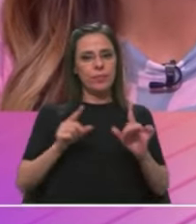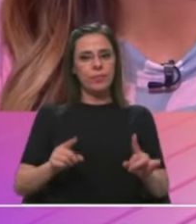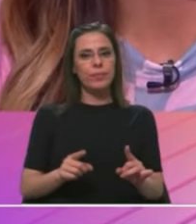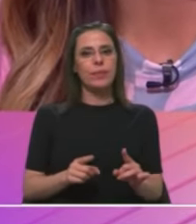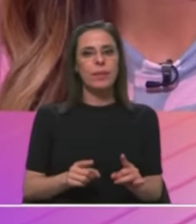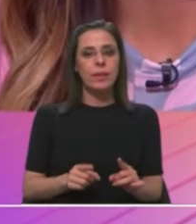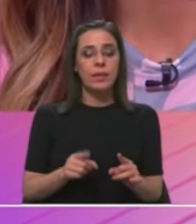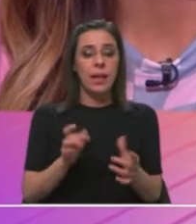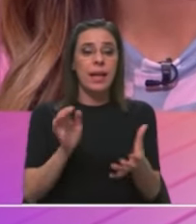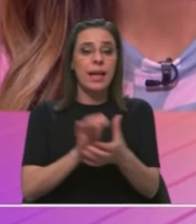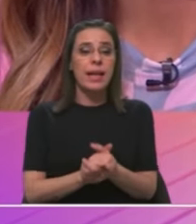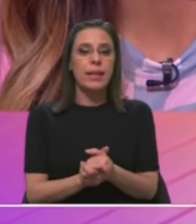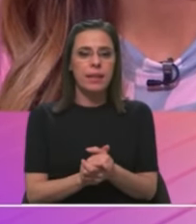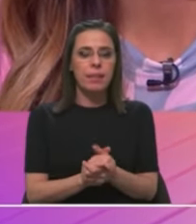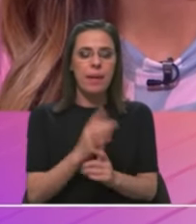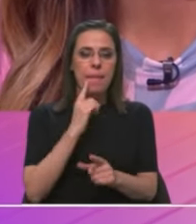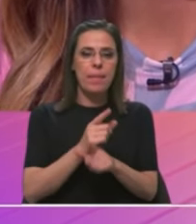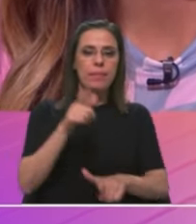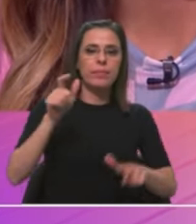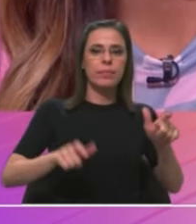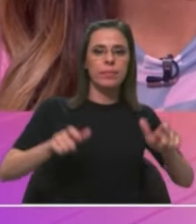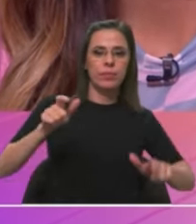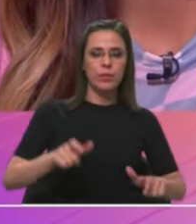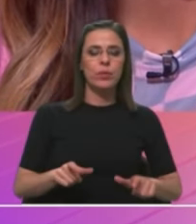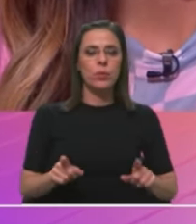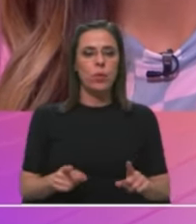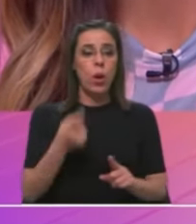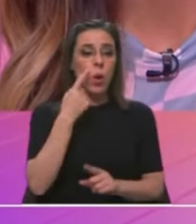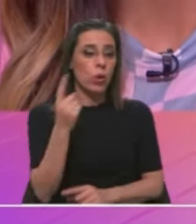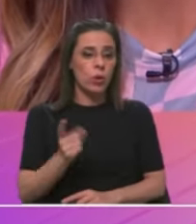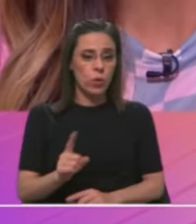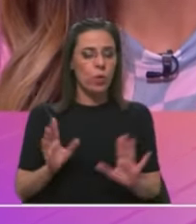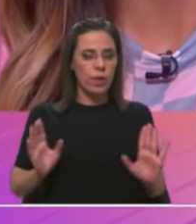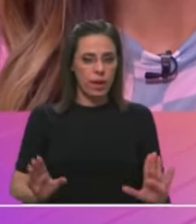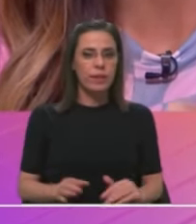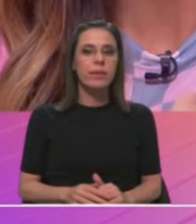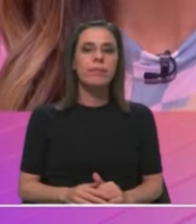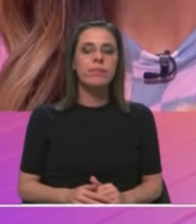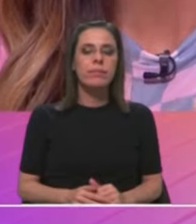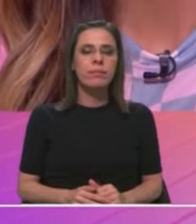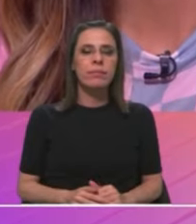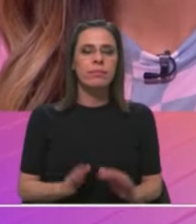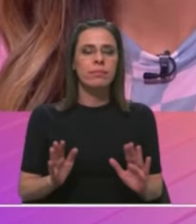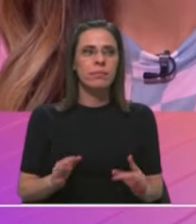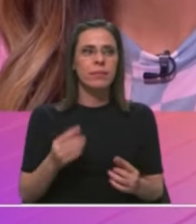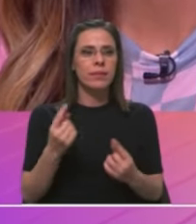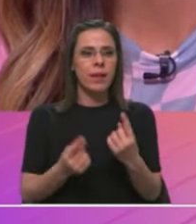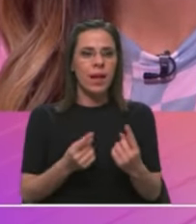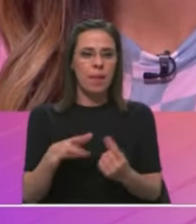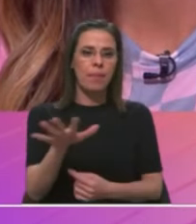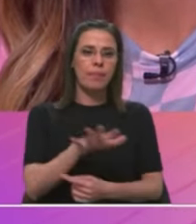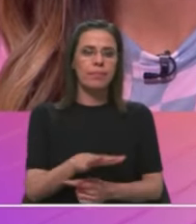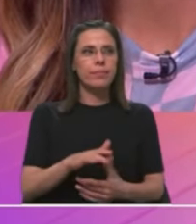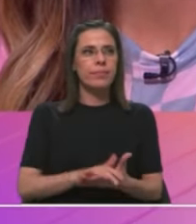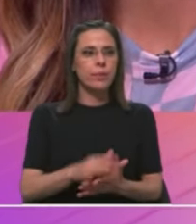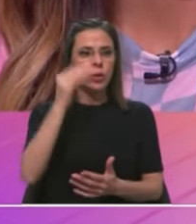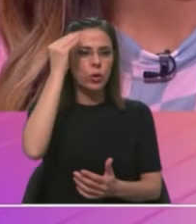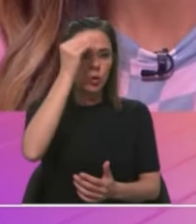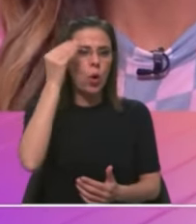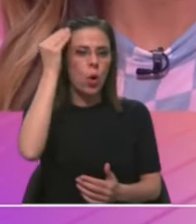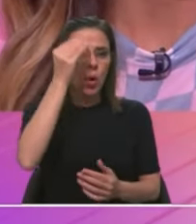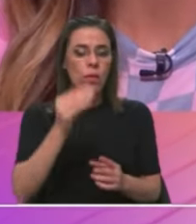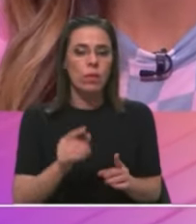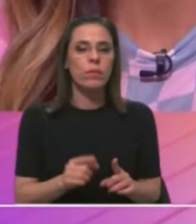eu acho que que estes casamentos mesmo as pessoas não se conhecendo mesmo há ali uma dimensão de Sonho Não